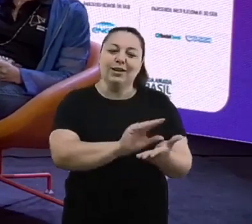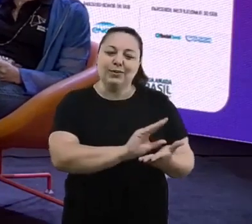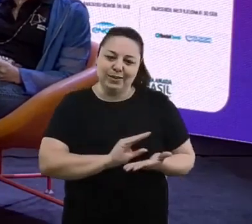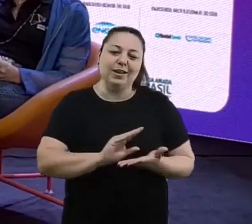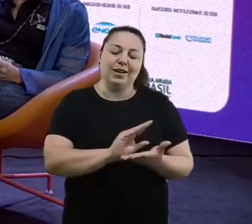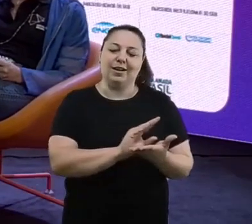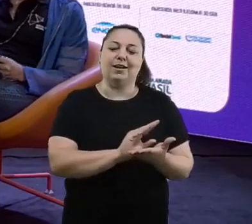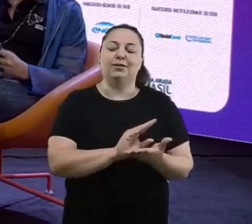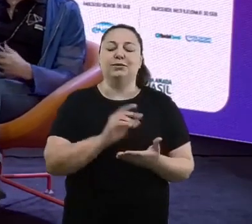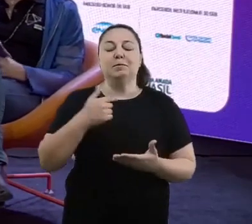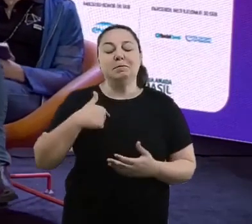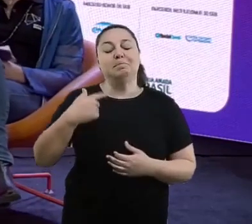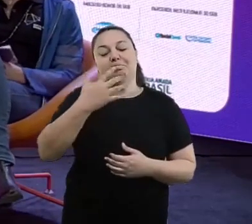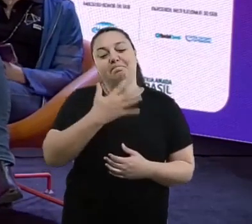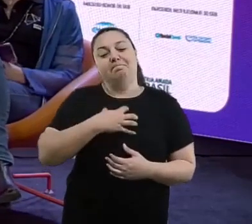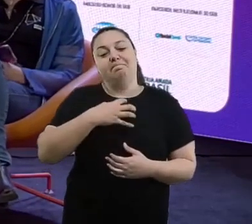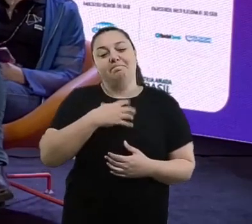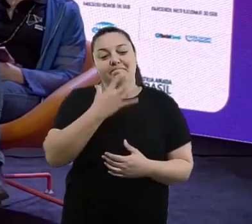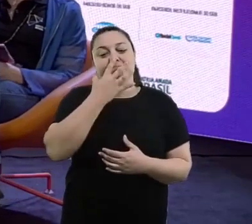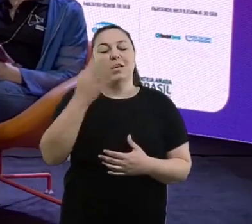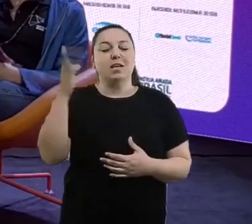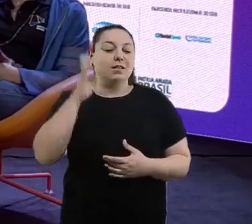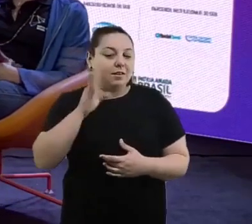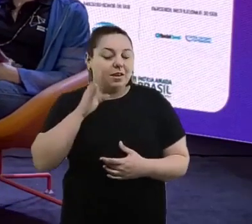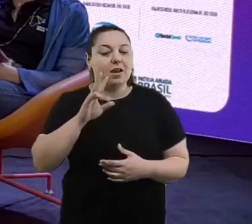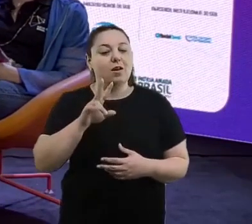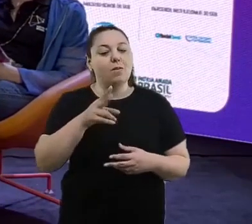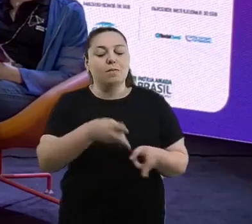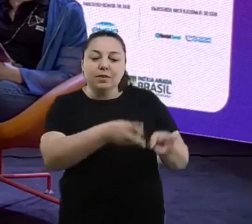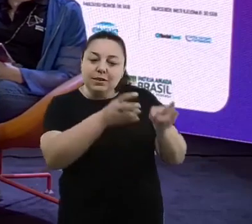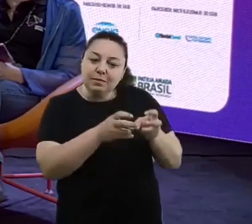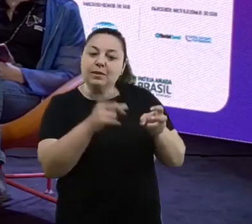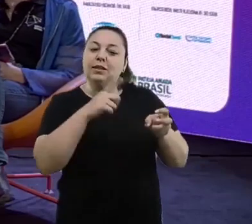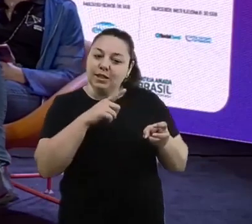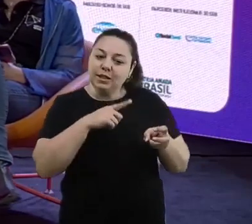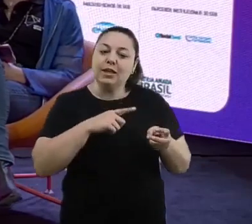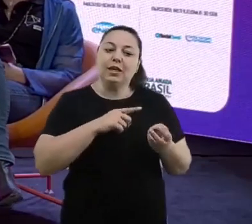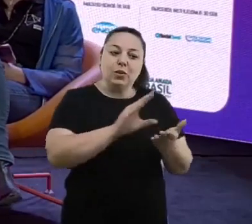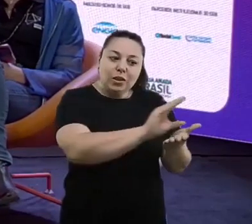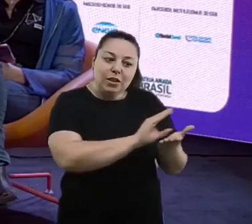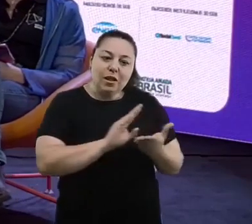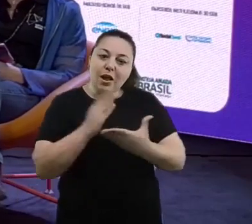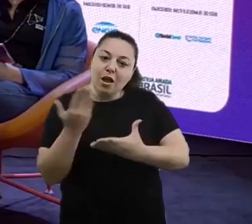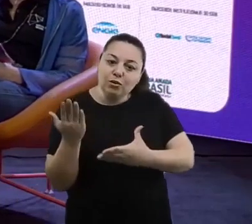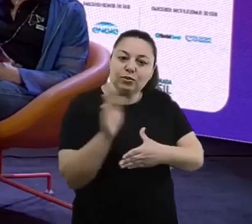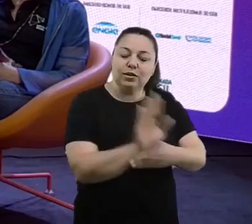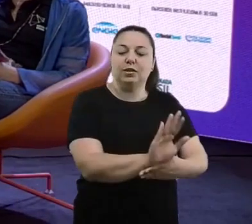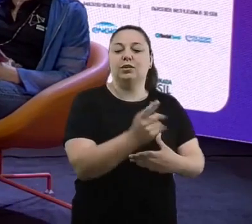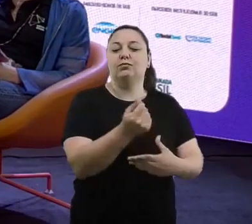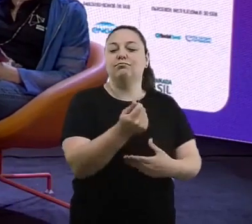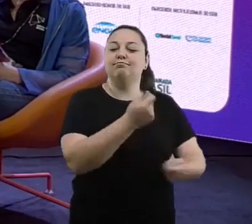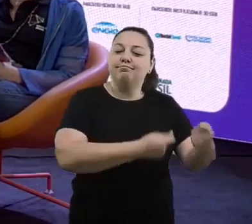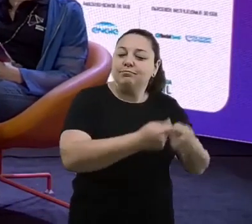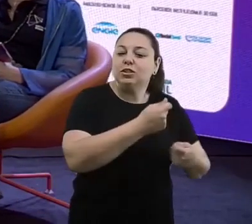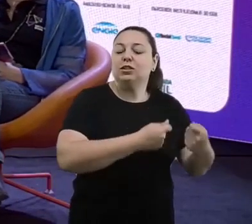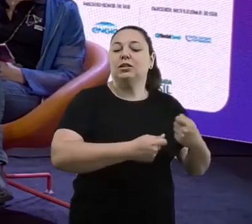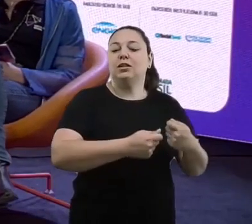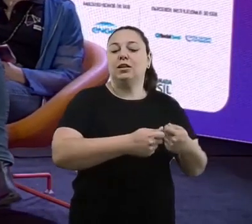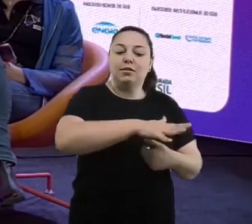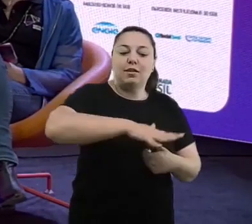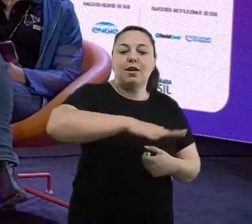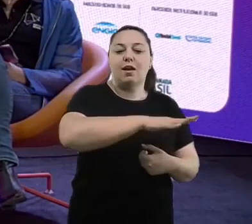gestor trabalhando com dados, principalmente de investimento do recurso público, que é um recurso de todos nós, e impacta muito na política